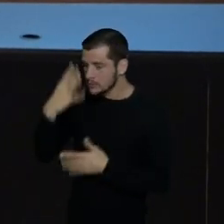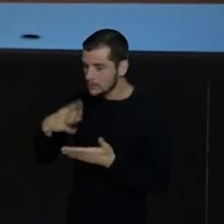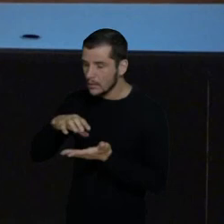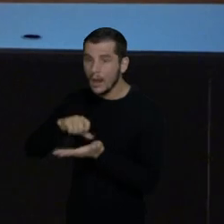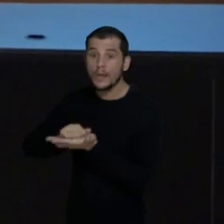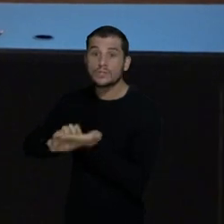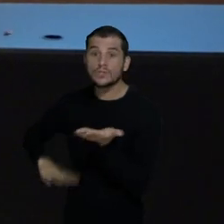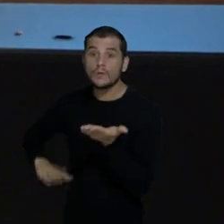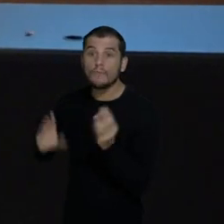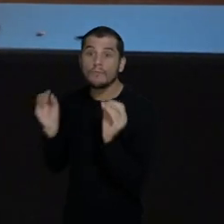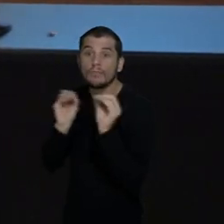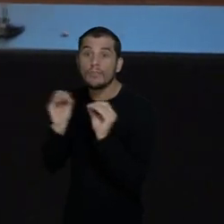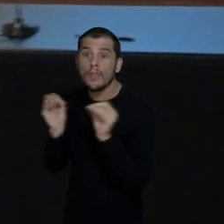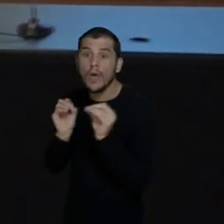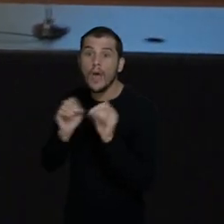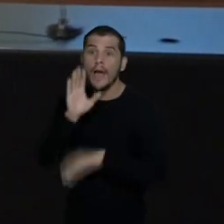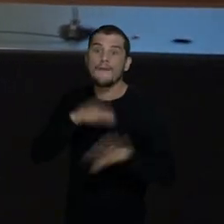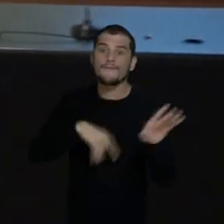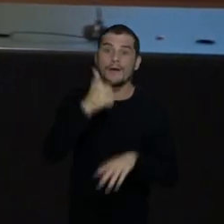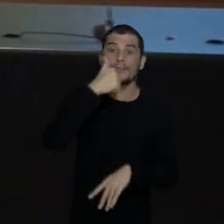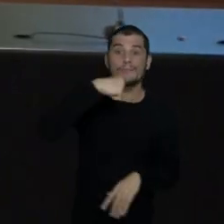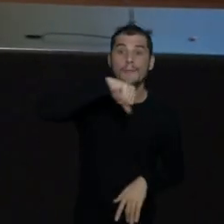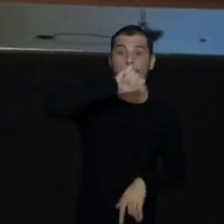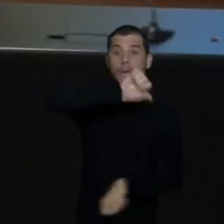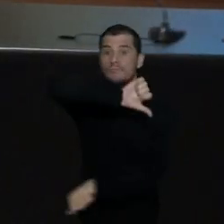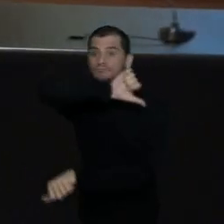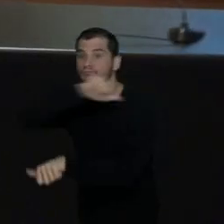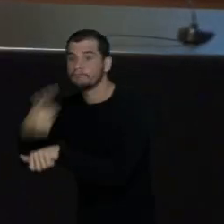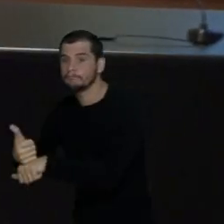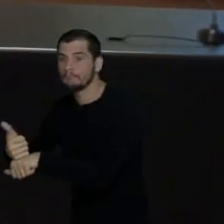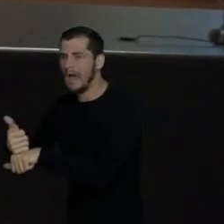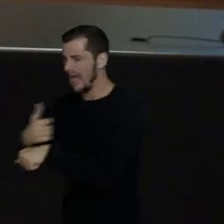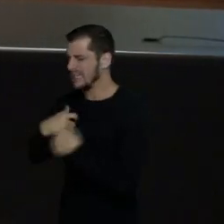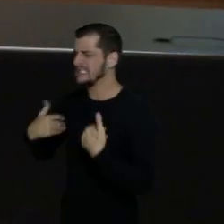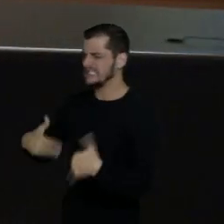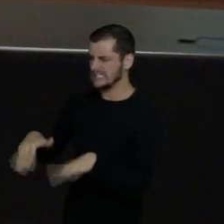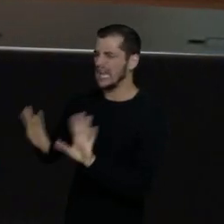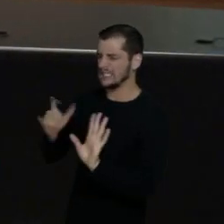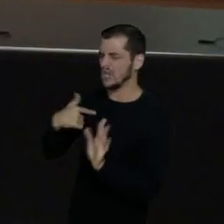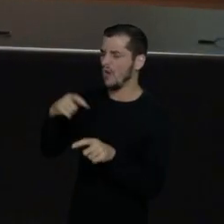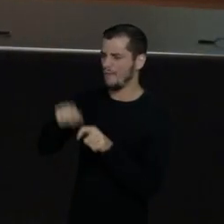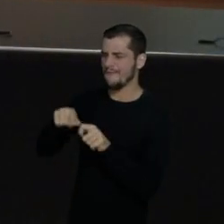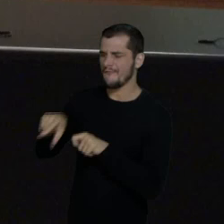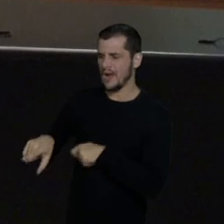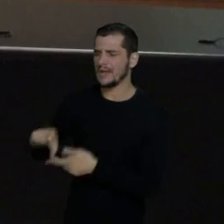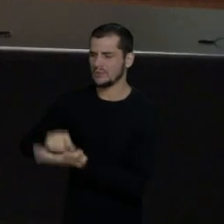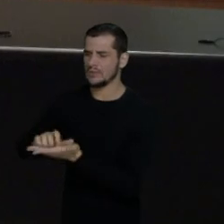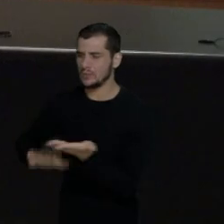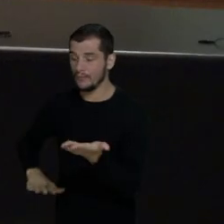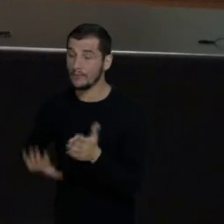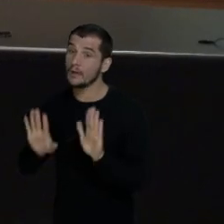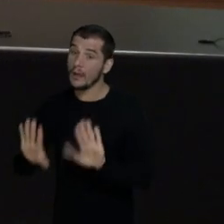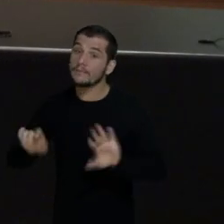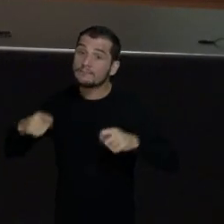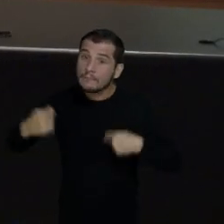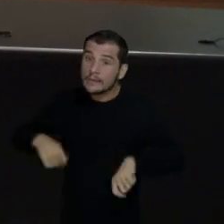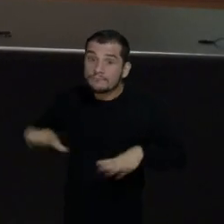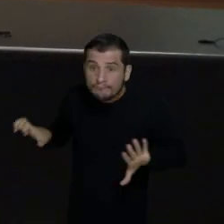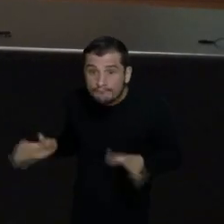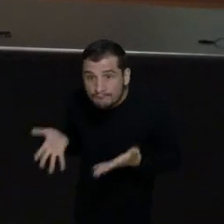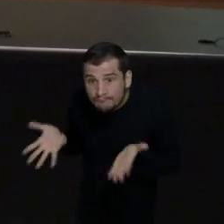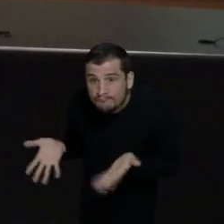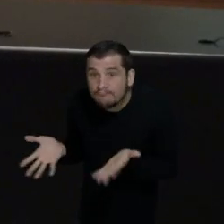tarefa pra criança vai chegar o momento que ela vai desistir por quê Porque não sai né E precisa do estímulo